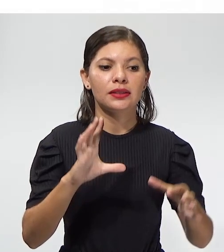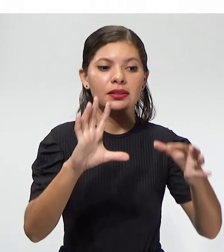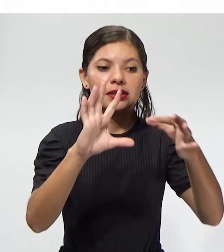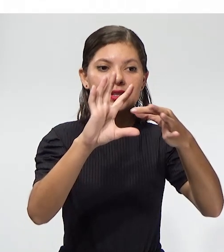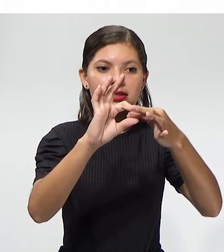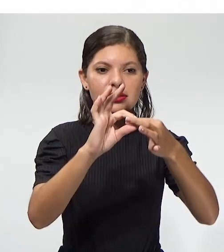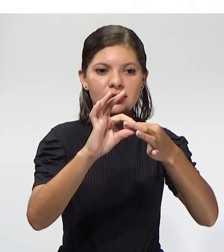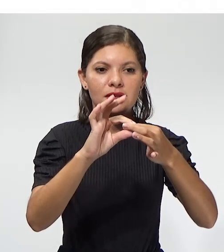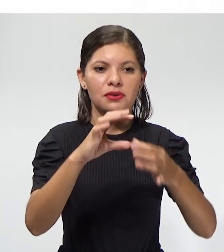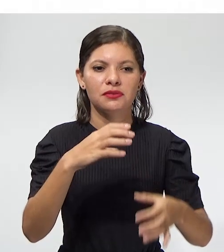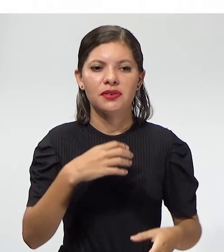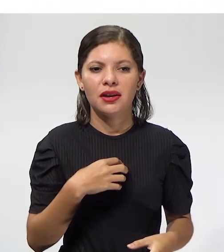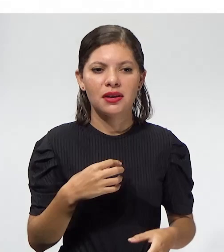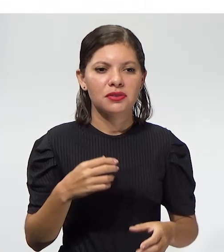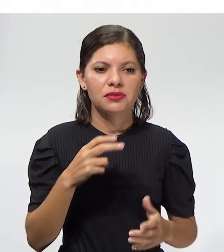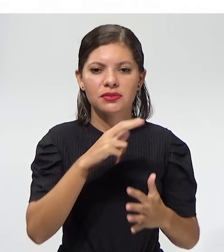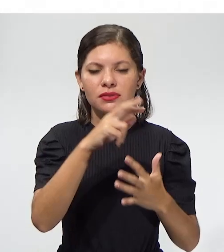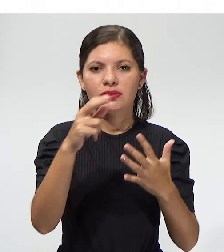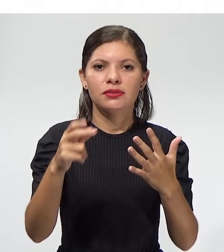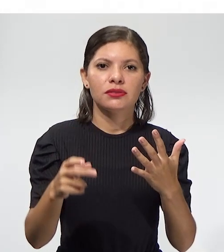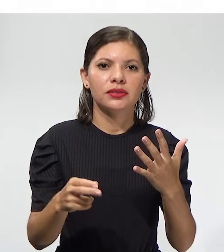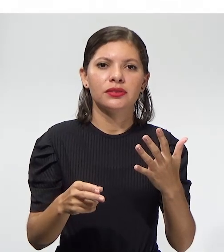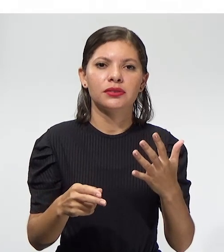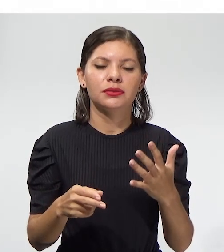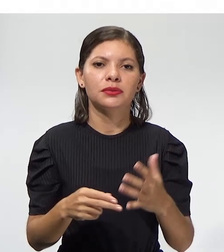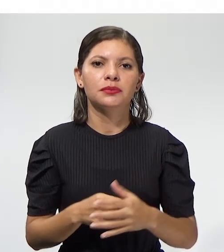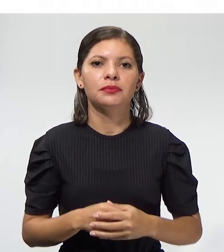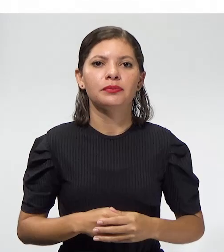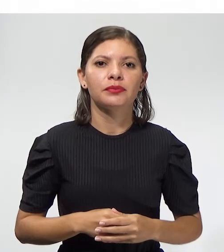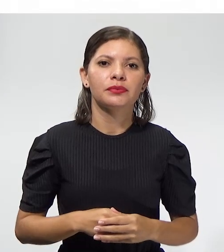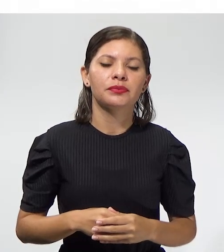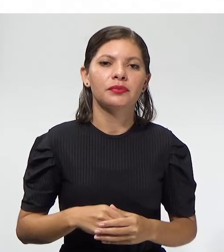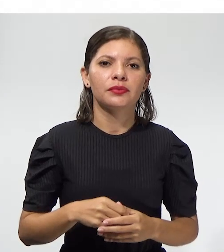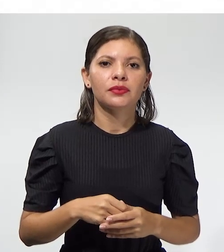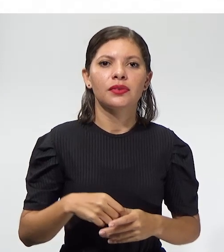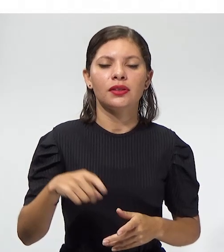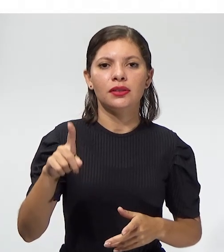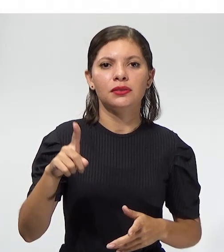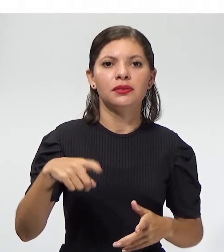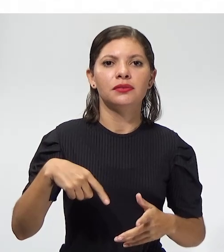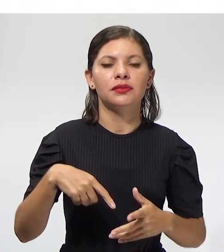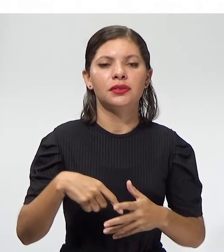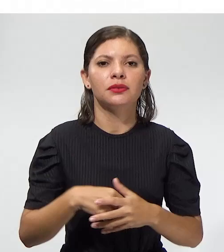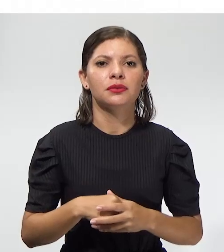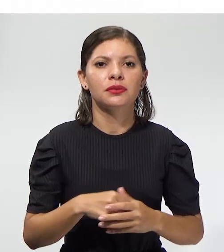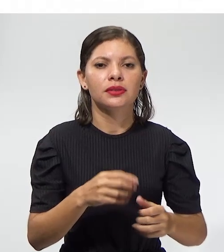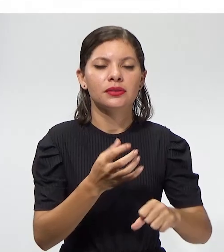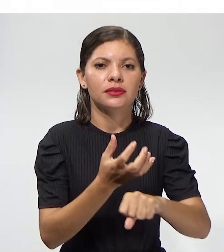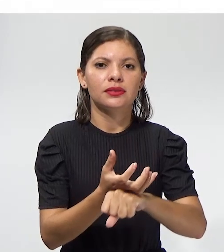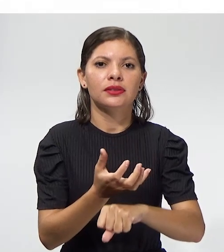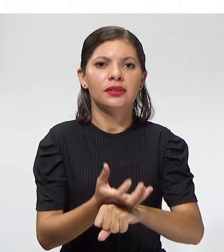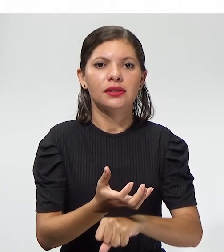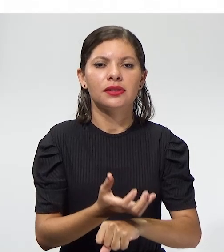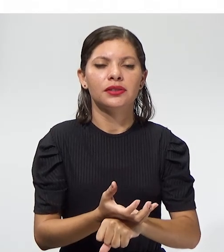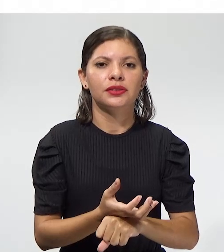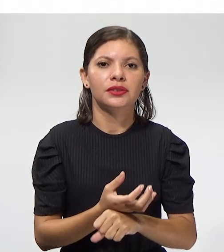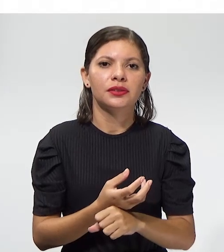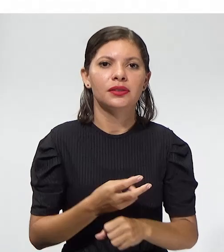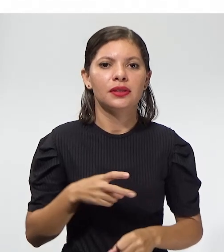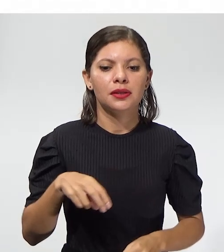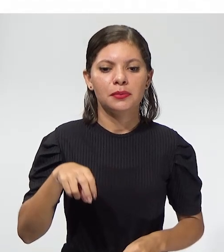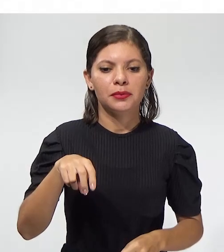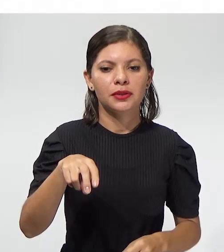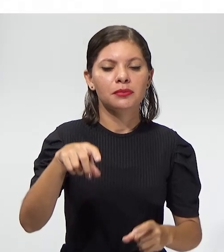tem ligações em vários sentidos, né? Vejam que as setas você tem ali ligações indo e vindo. E a interdisciplinaridade, como a